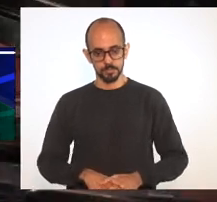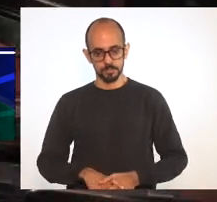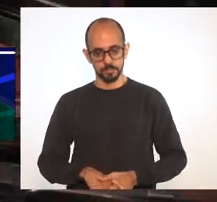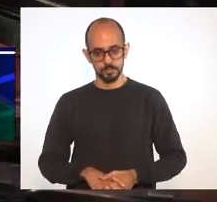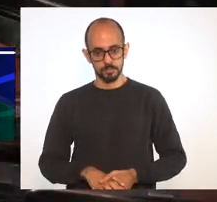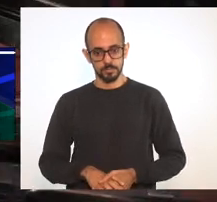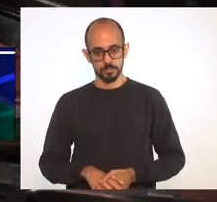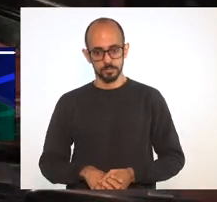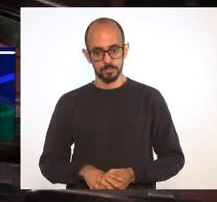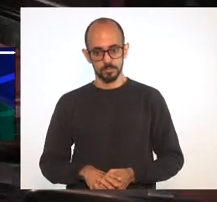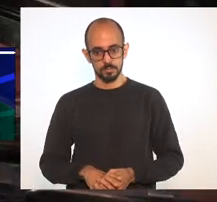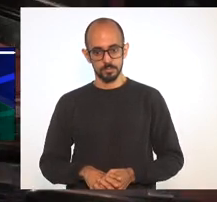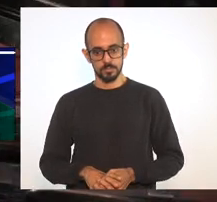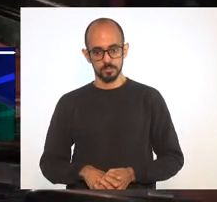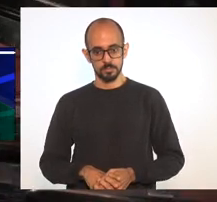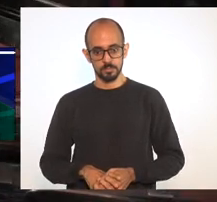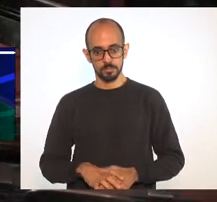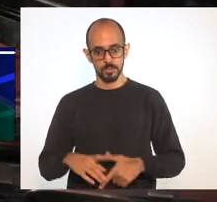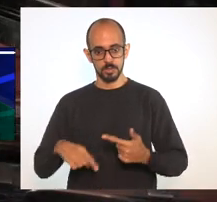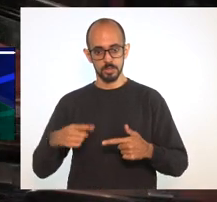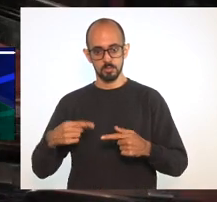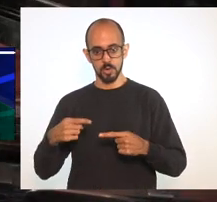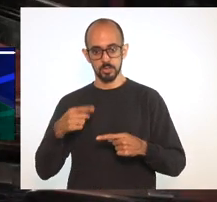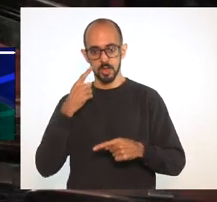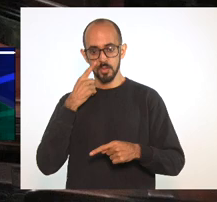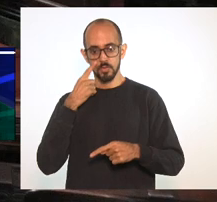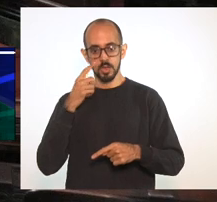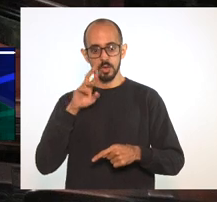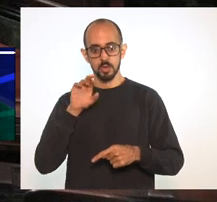Até há pouco tempo eu vi a Rosane ali na...